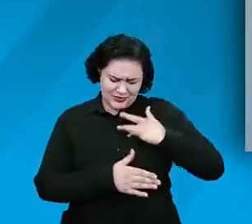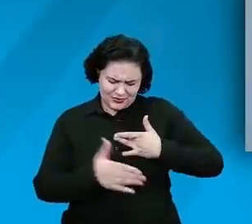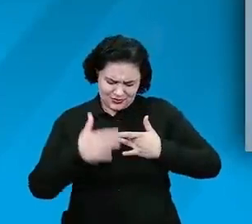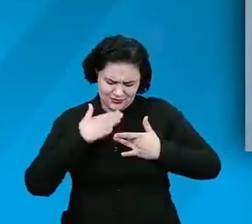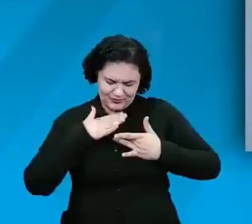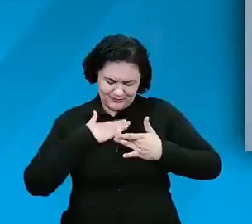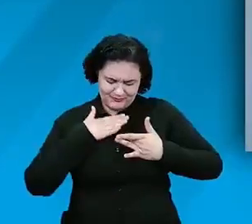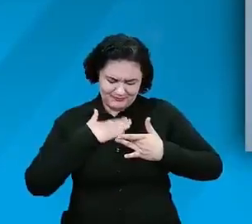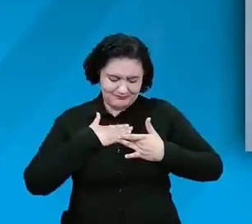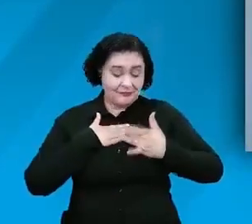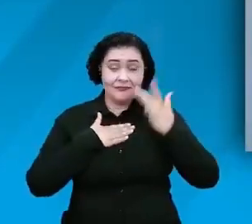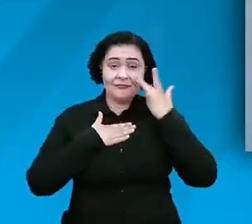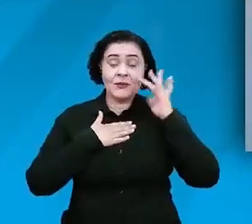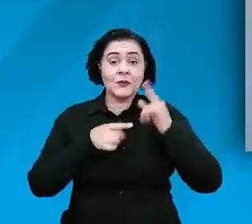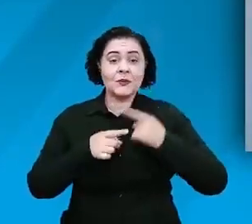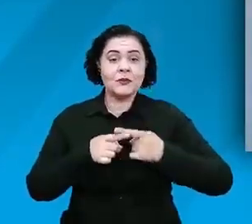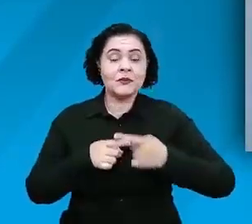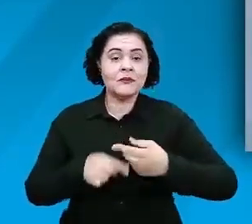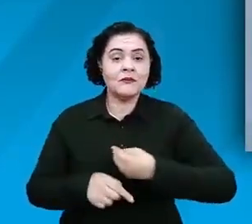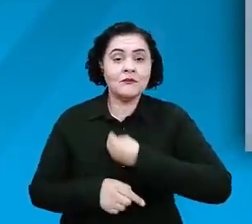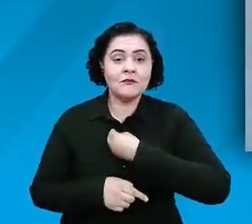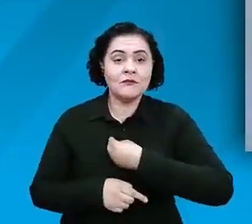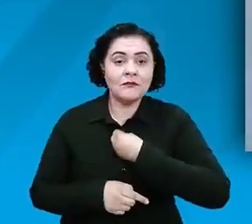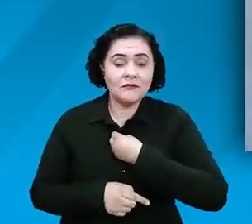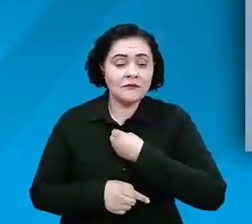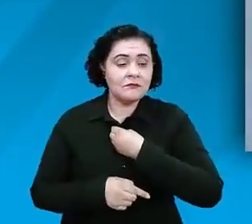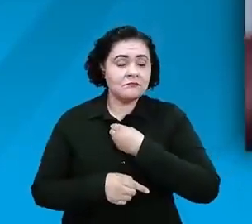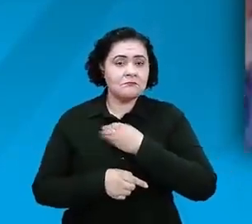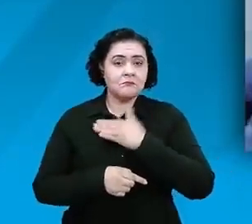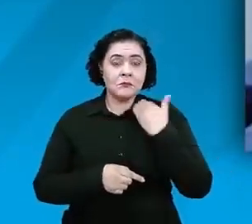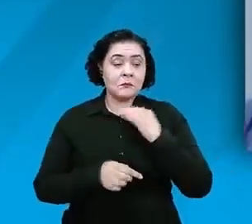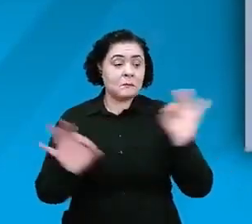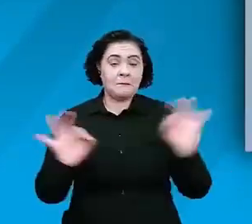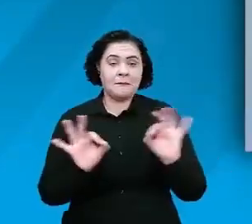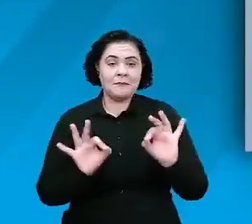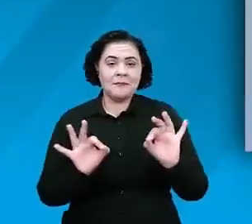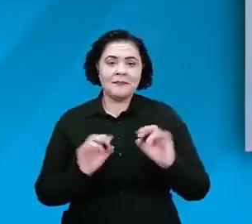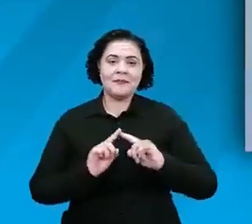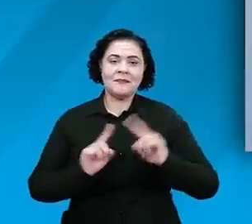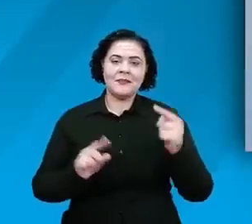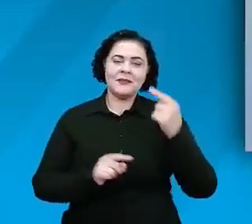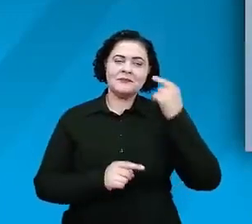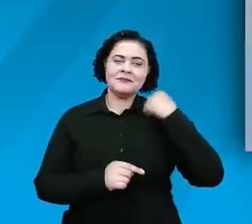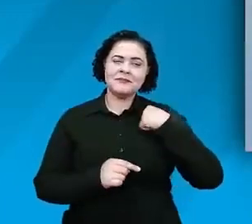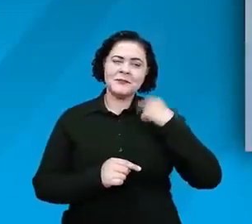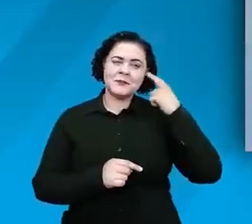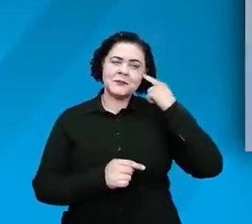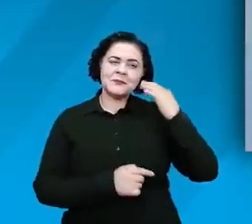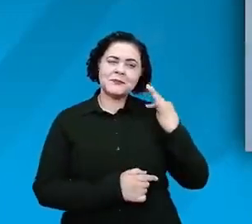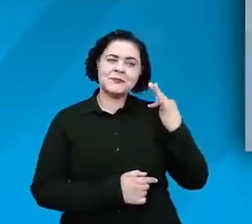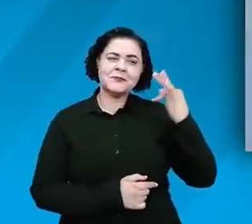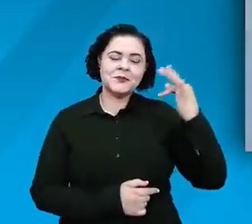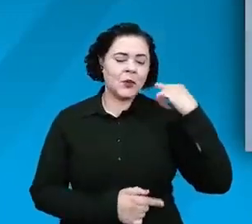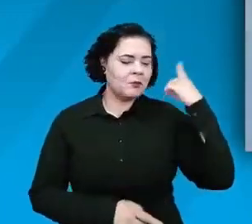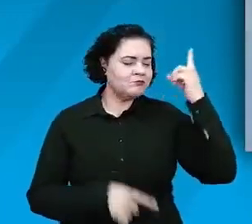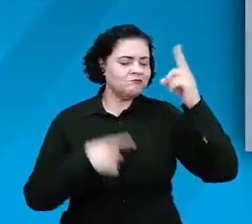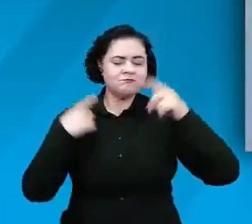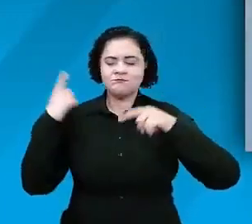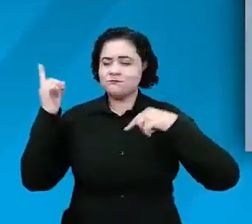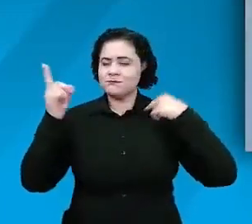mim, que não sei que a vida imortal existe, me projeto na loucura